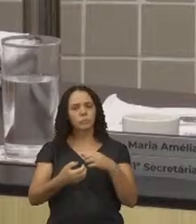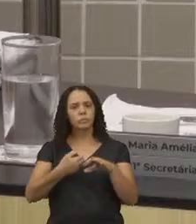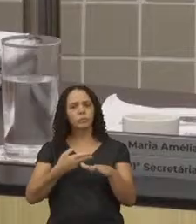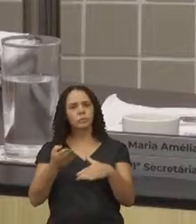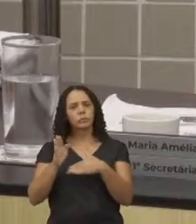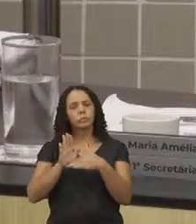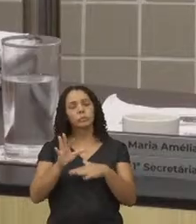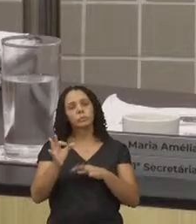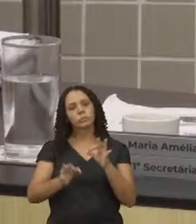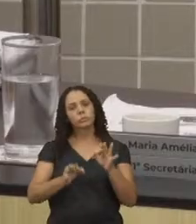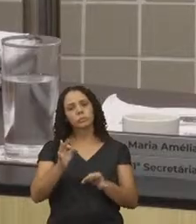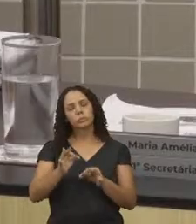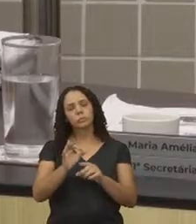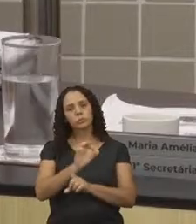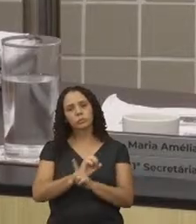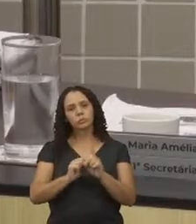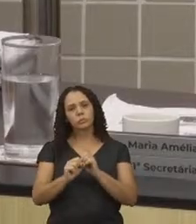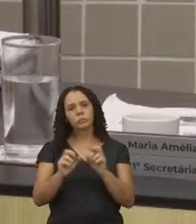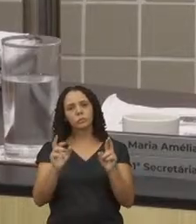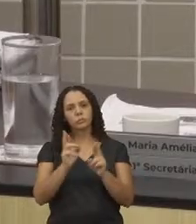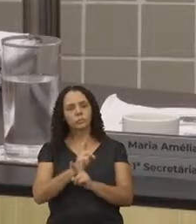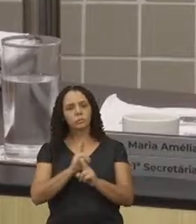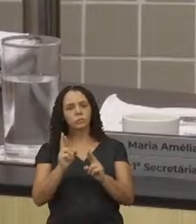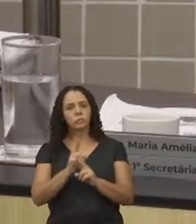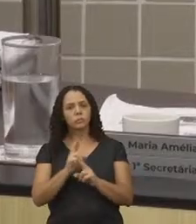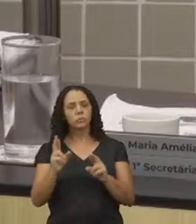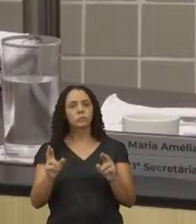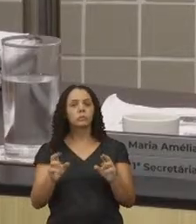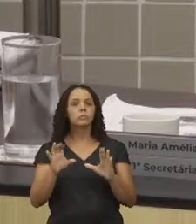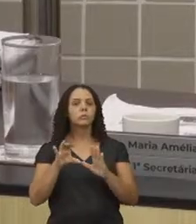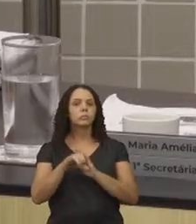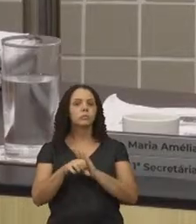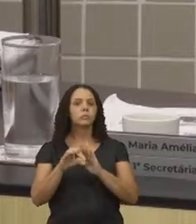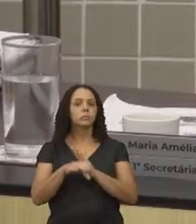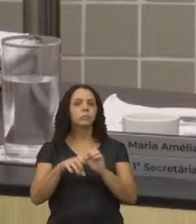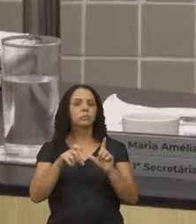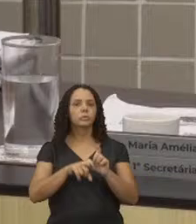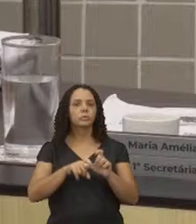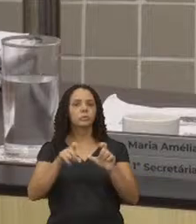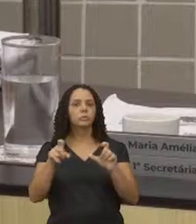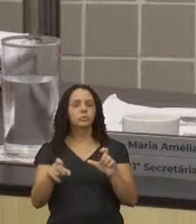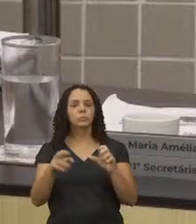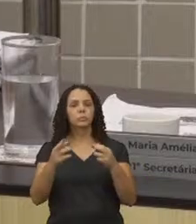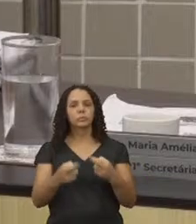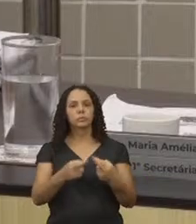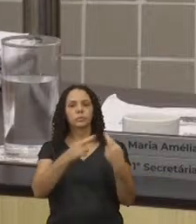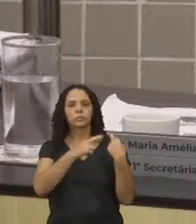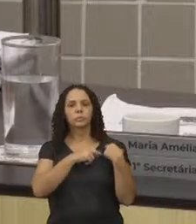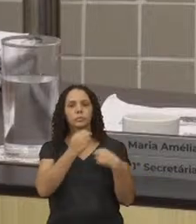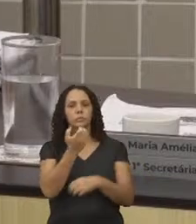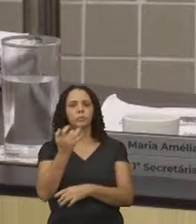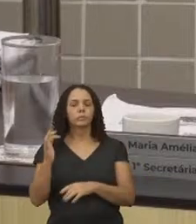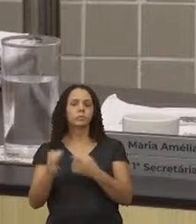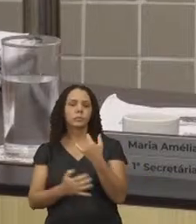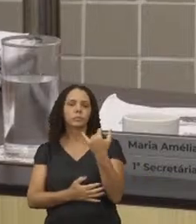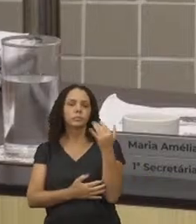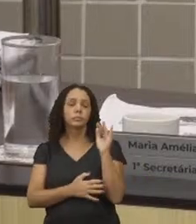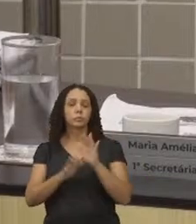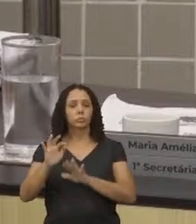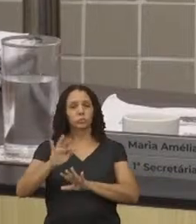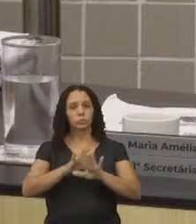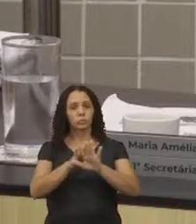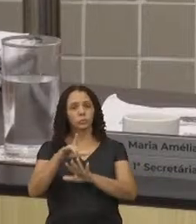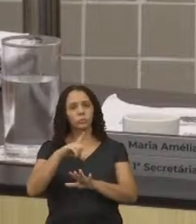justiça social, relacionando um conceito de independência à responsabilidade ambiental. O desfile contou